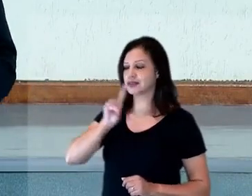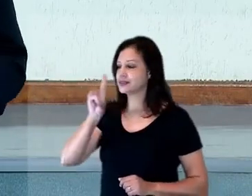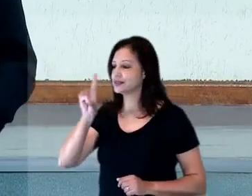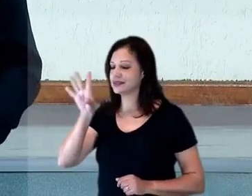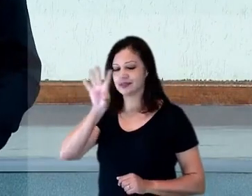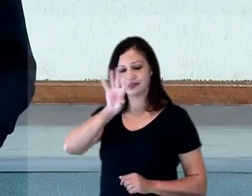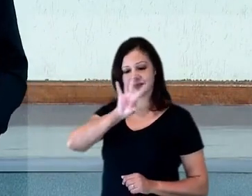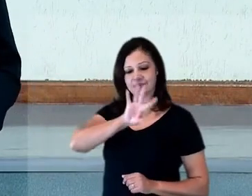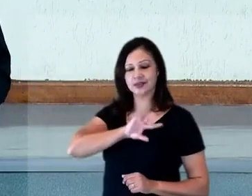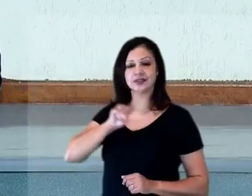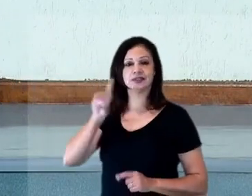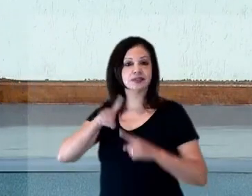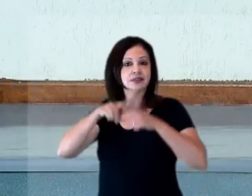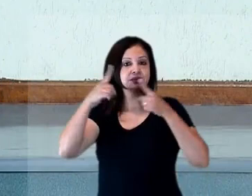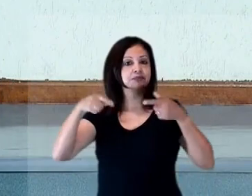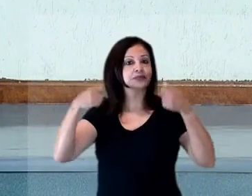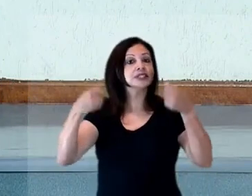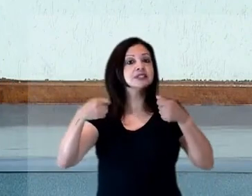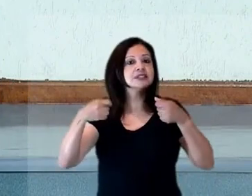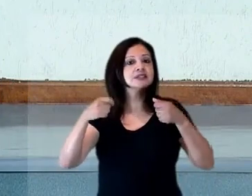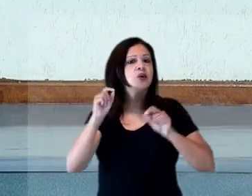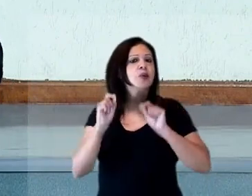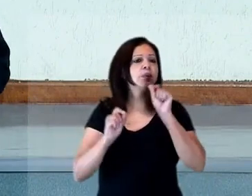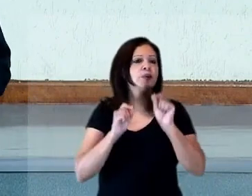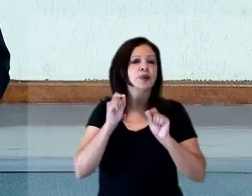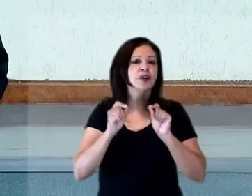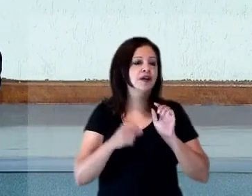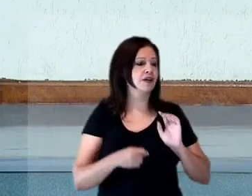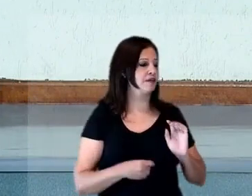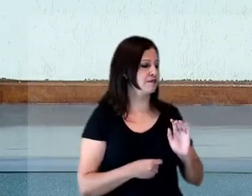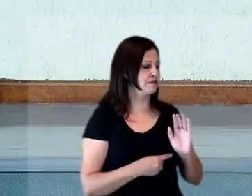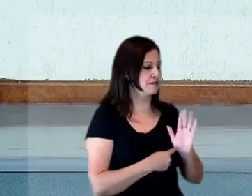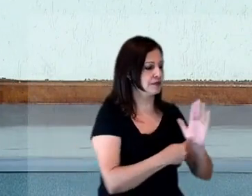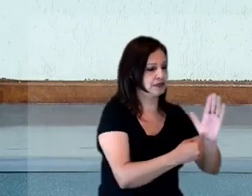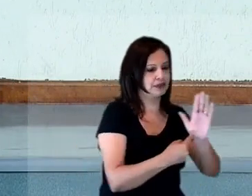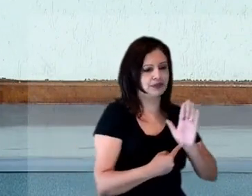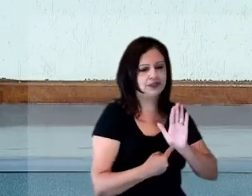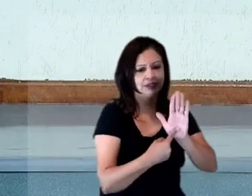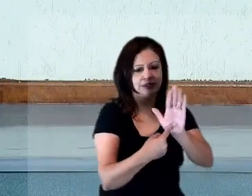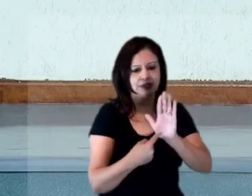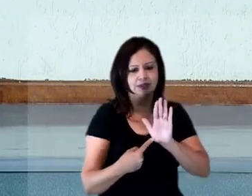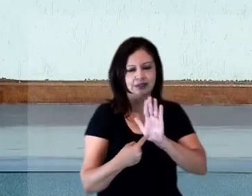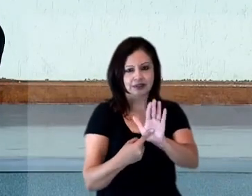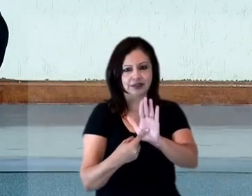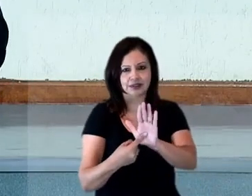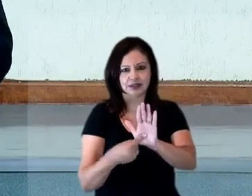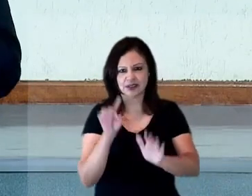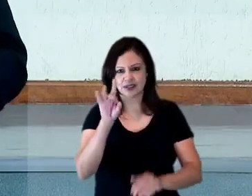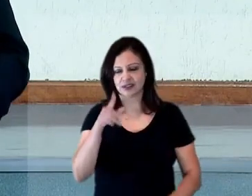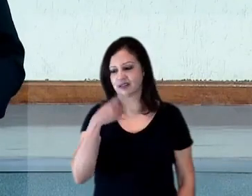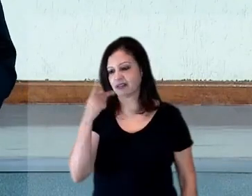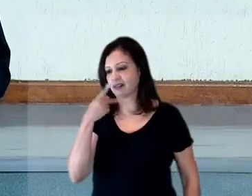de demonstrar esse amor. Mas não apenas em palavras, não